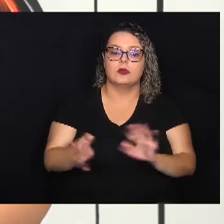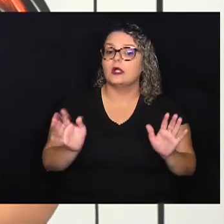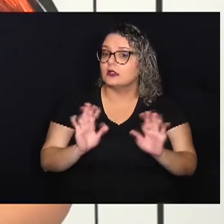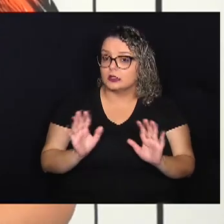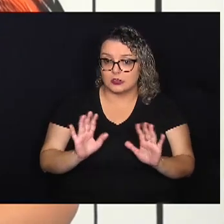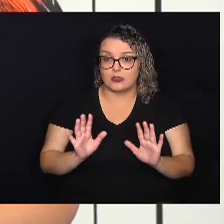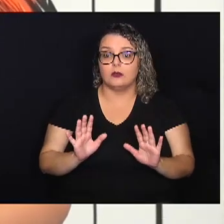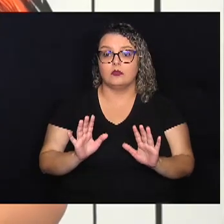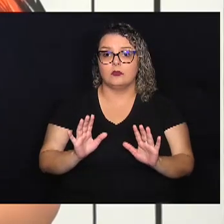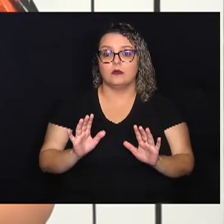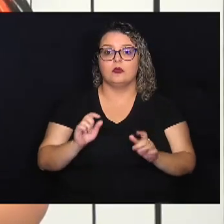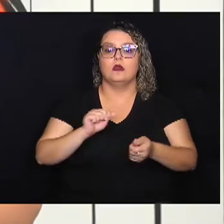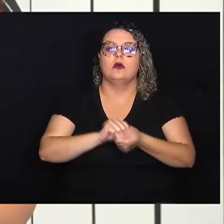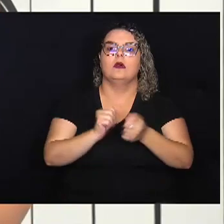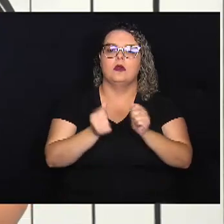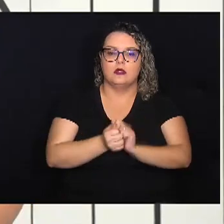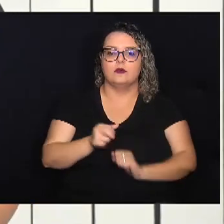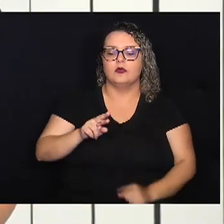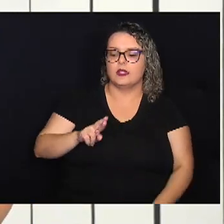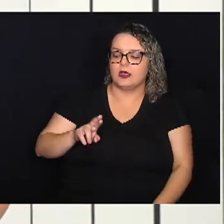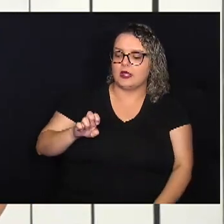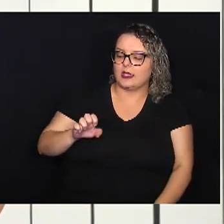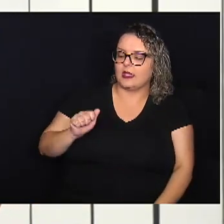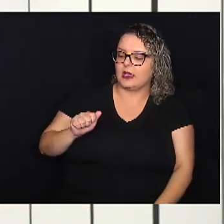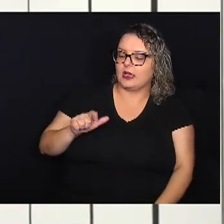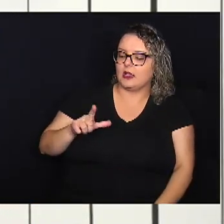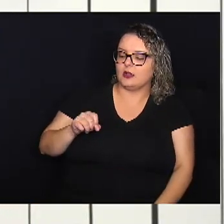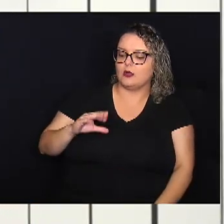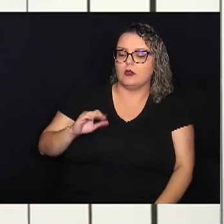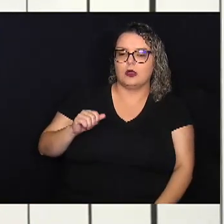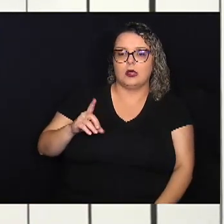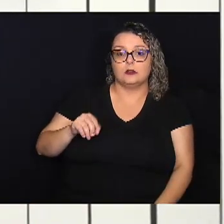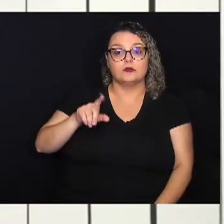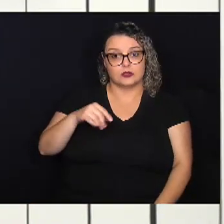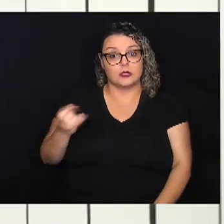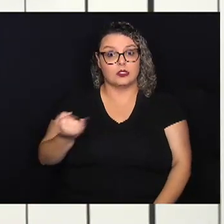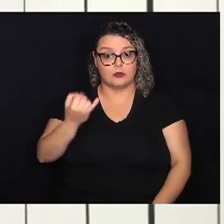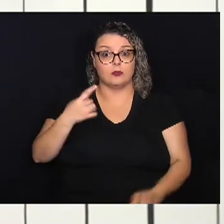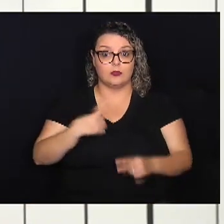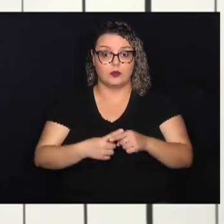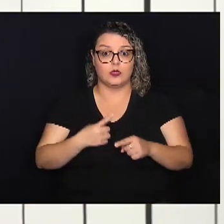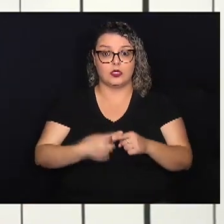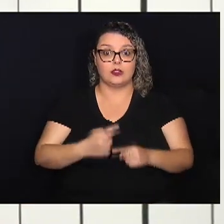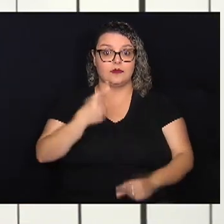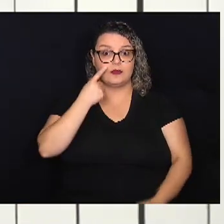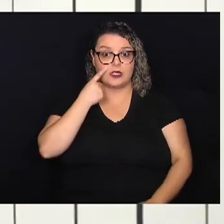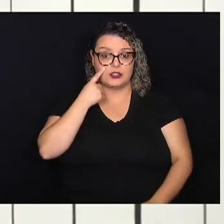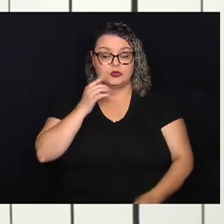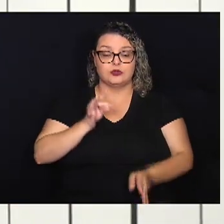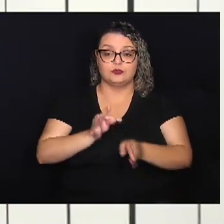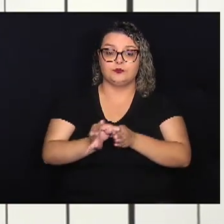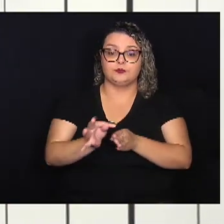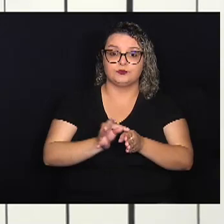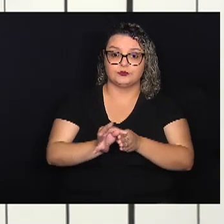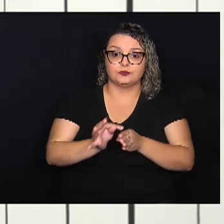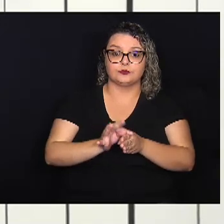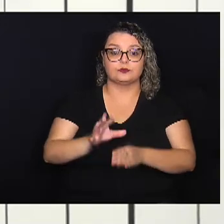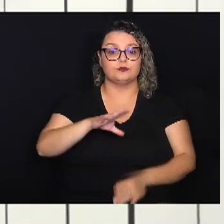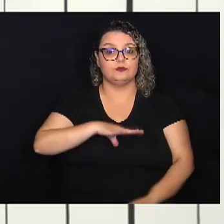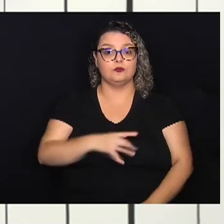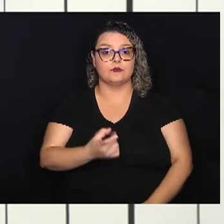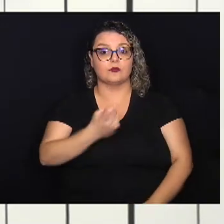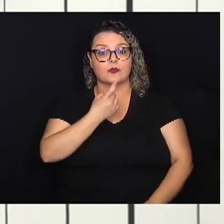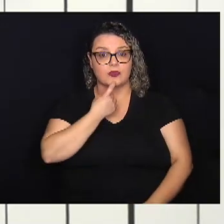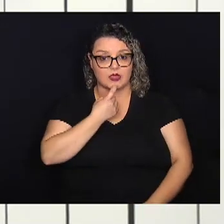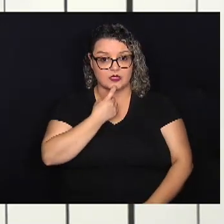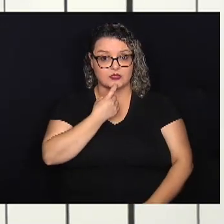acostumado. Então, ele foi realocado para votar. E é muito importante, gente, porque, olha, o Conselho Municipal,